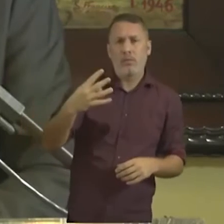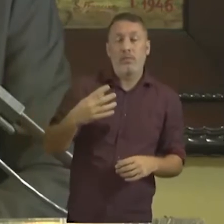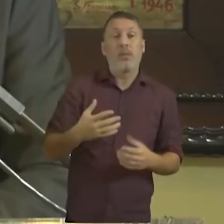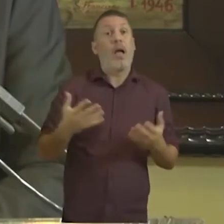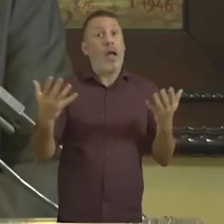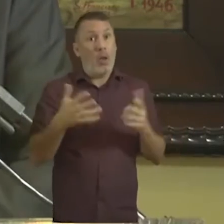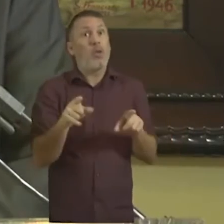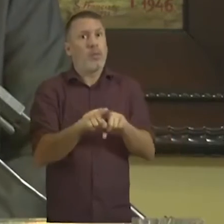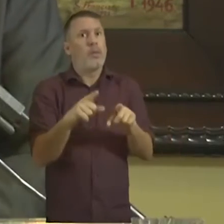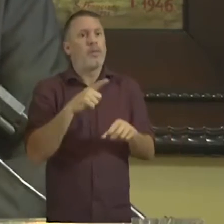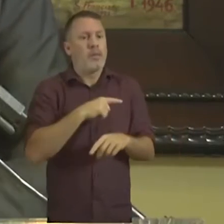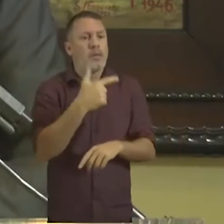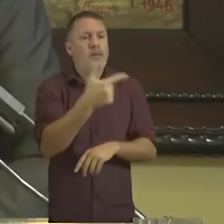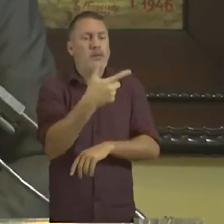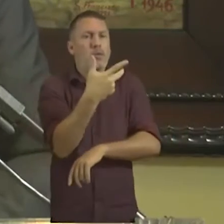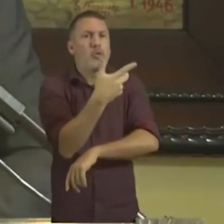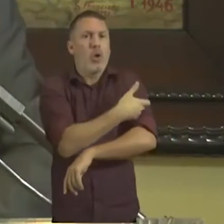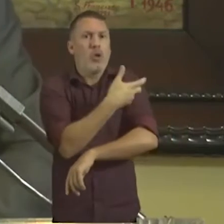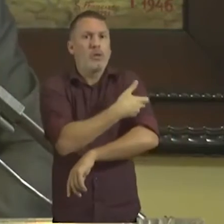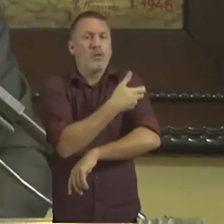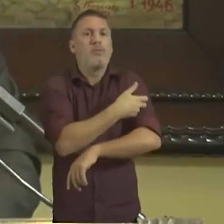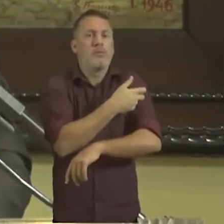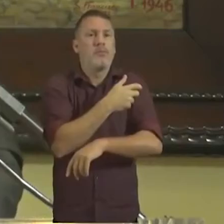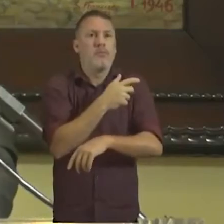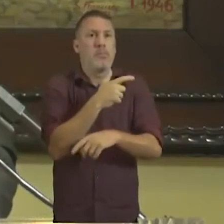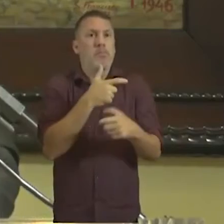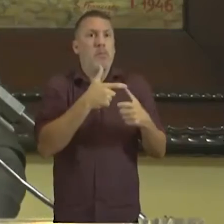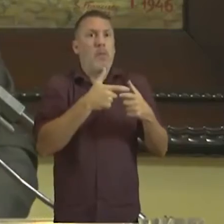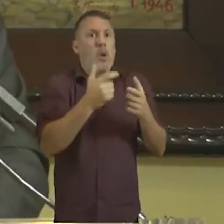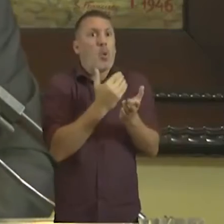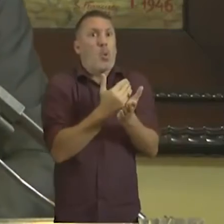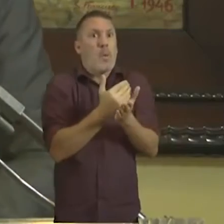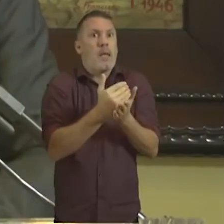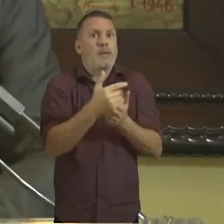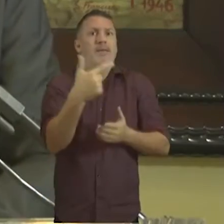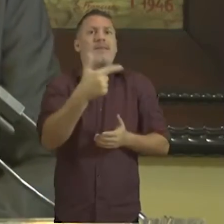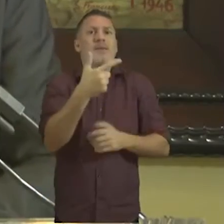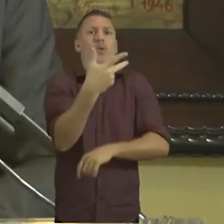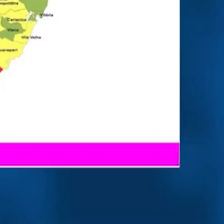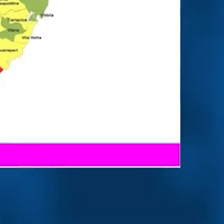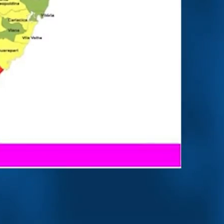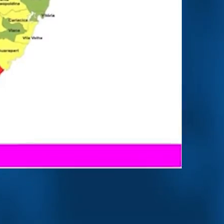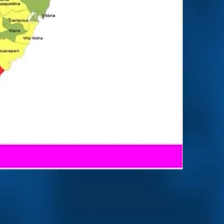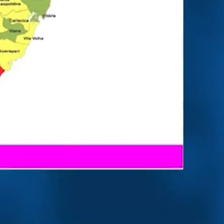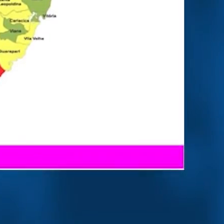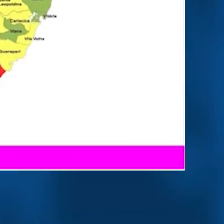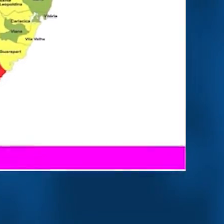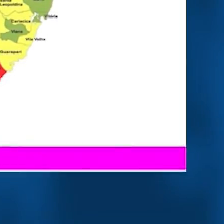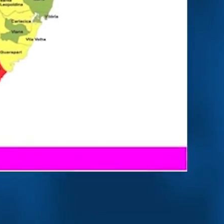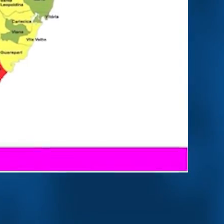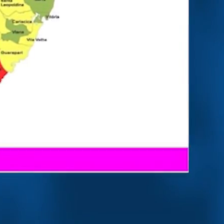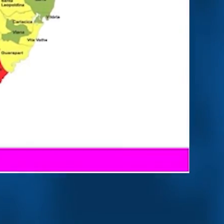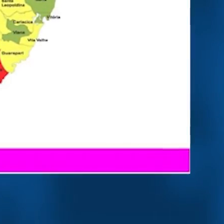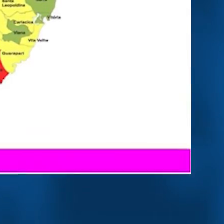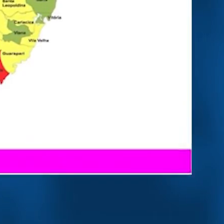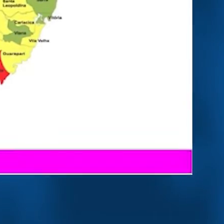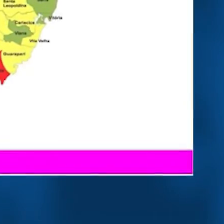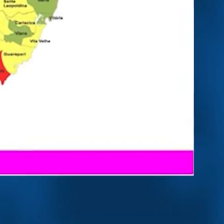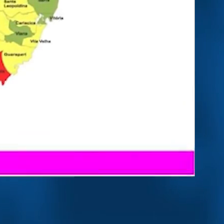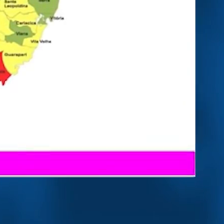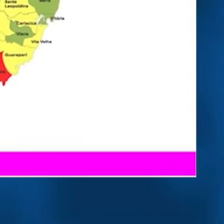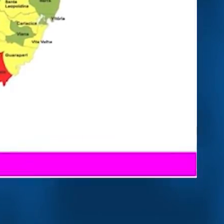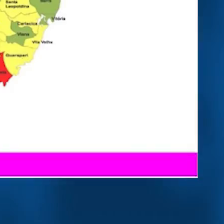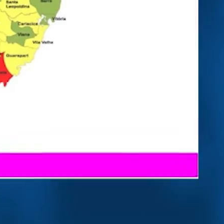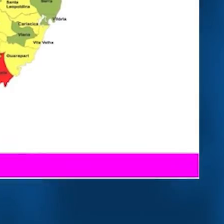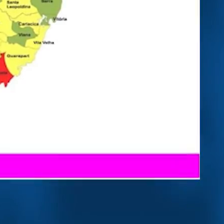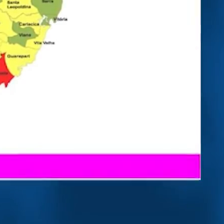mais nós já estamos entre os cinco estados que mais vacilão com a segunda dose a maior parte do Estado está em